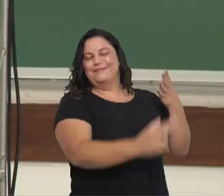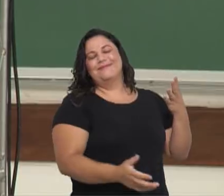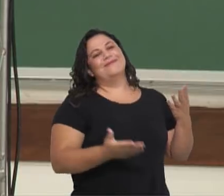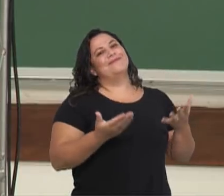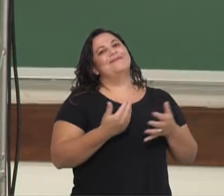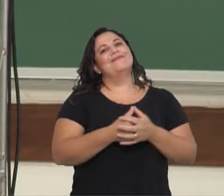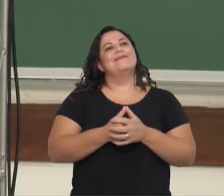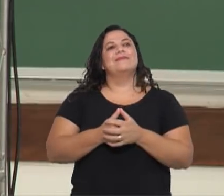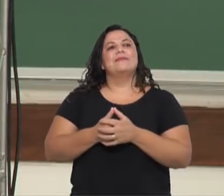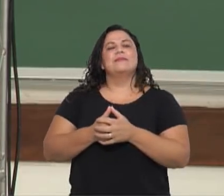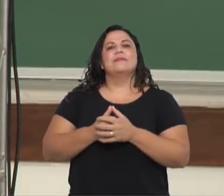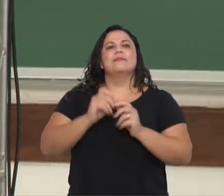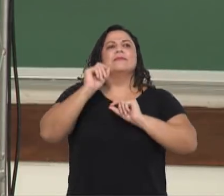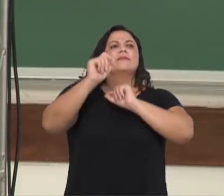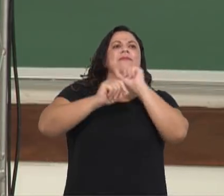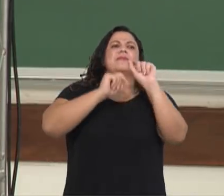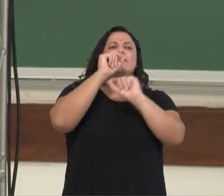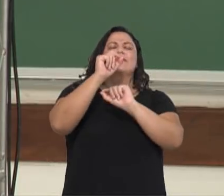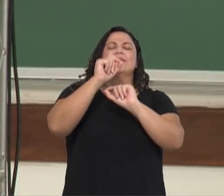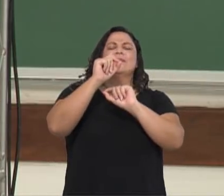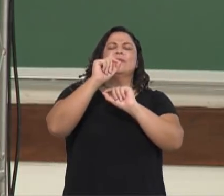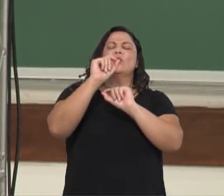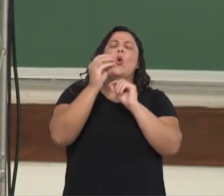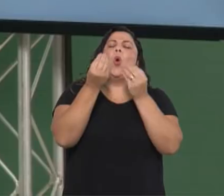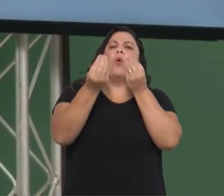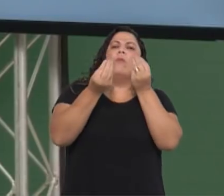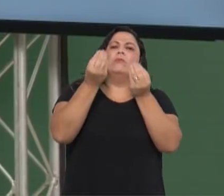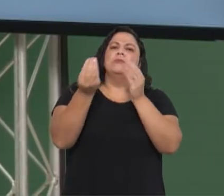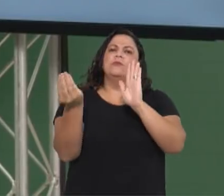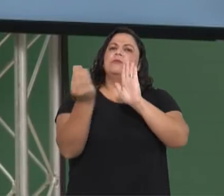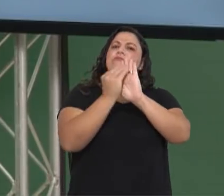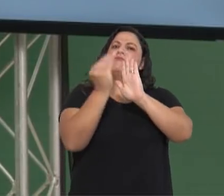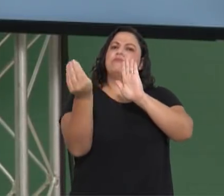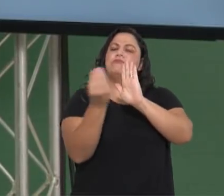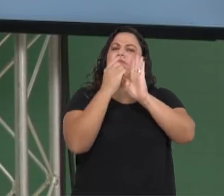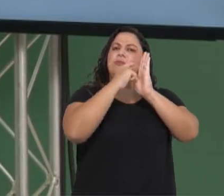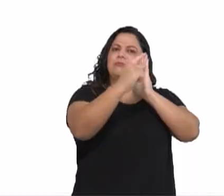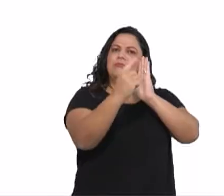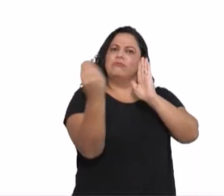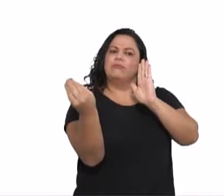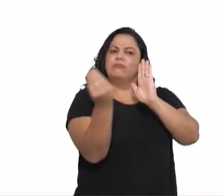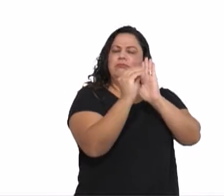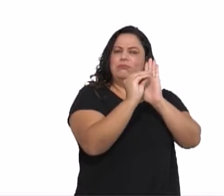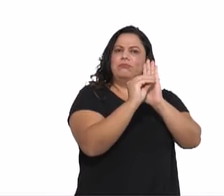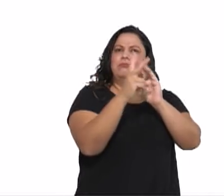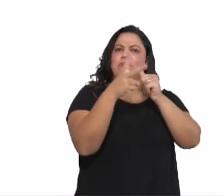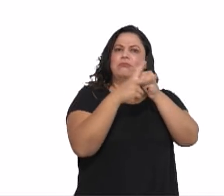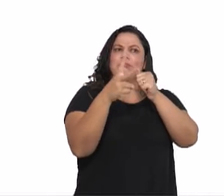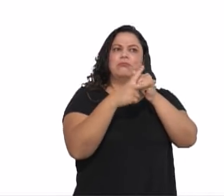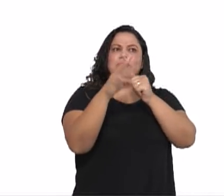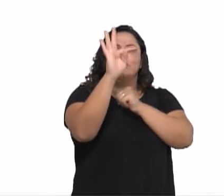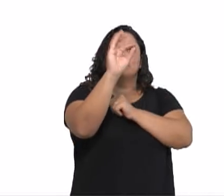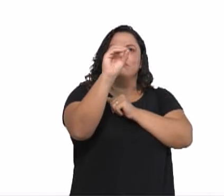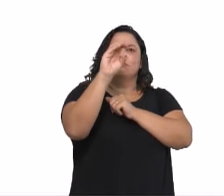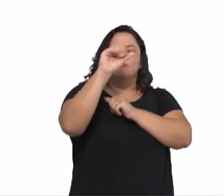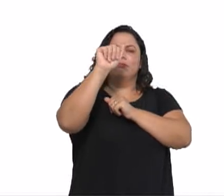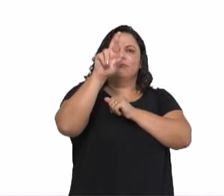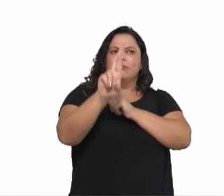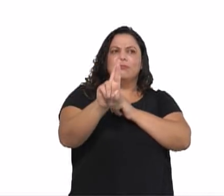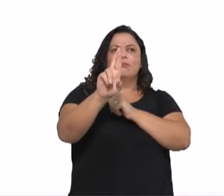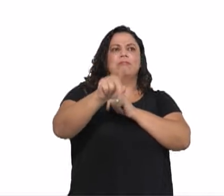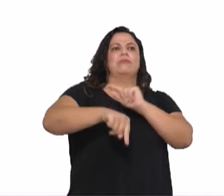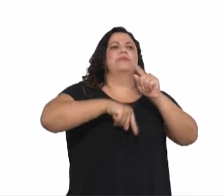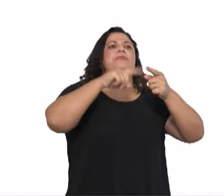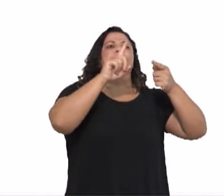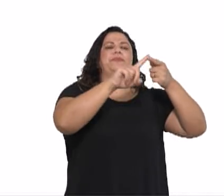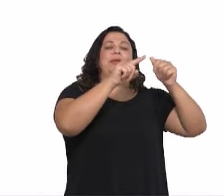Em que sentido o verbo tocar foi empregado no trecho? A. Lançar, bater. Driblar, chutar.